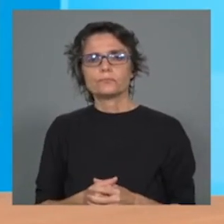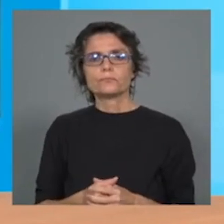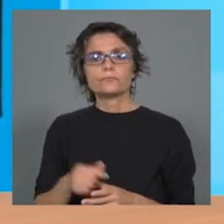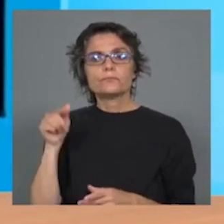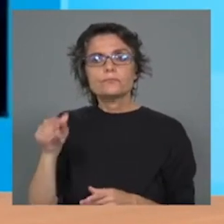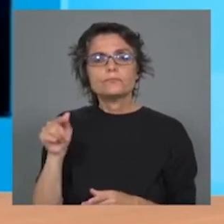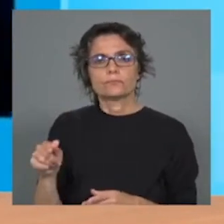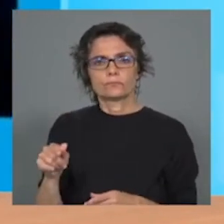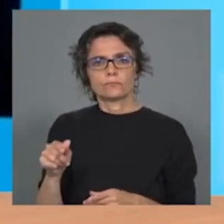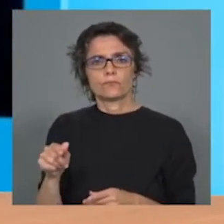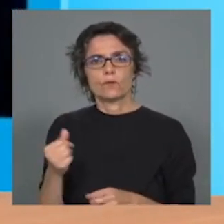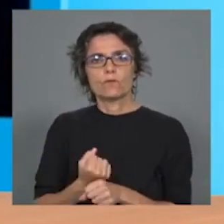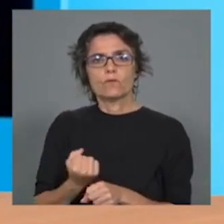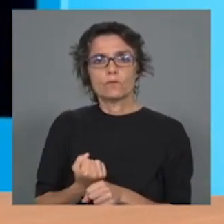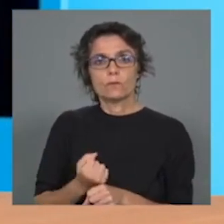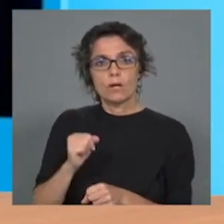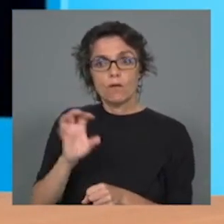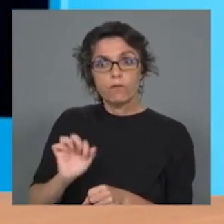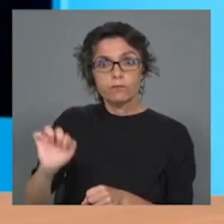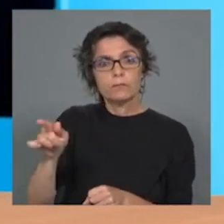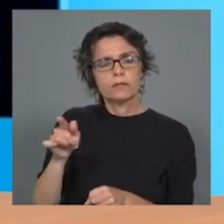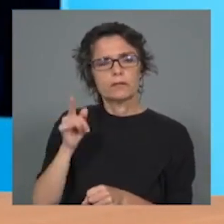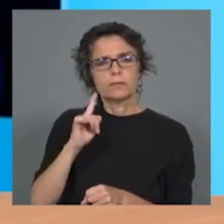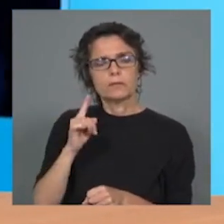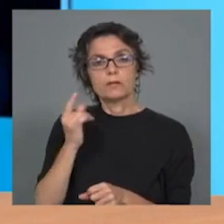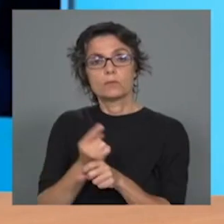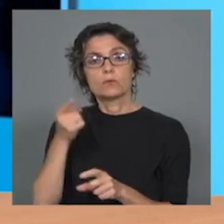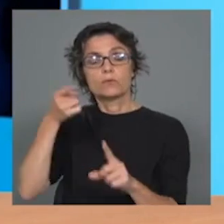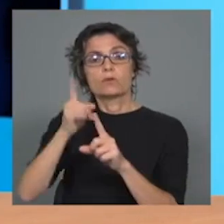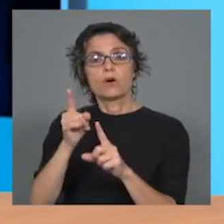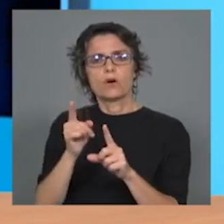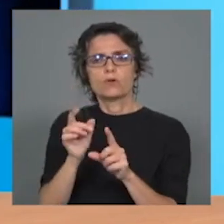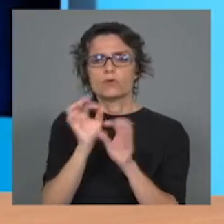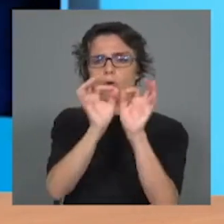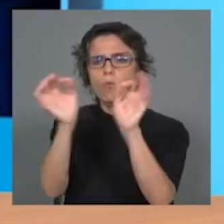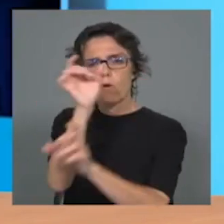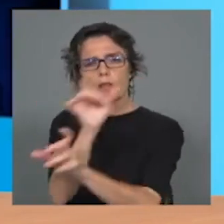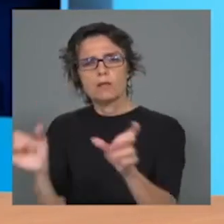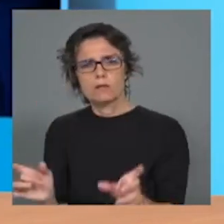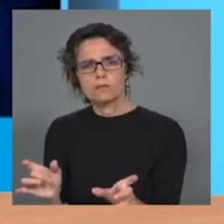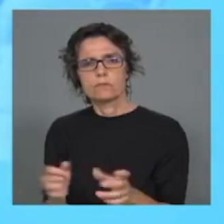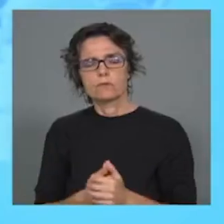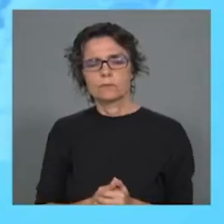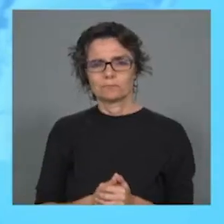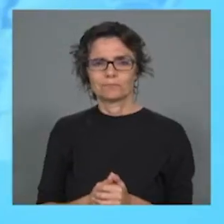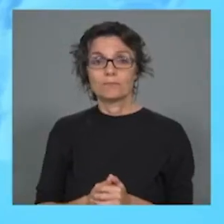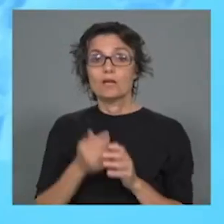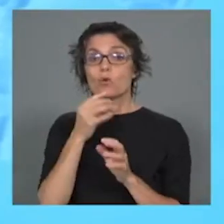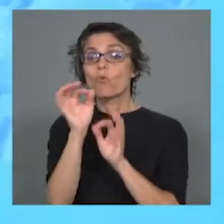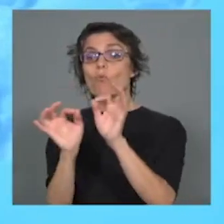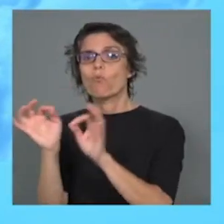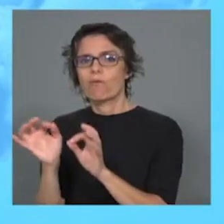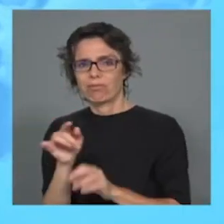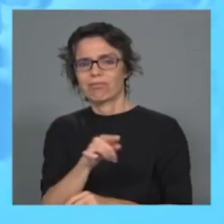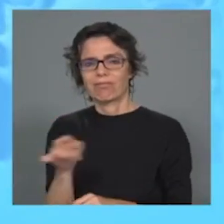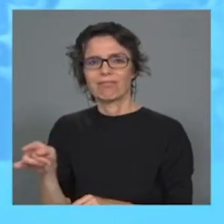de uma sociedade em que cuidamos uns dos outros. É uma sociedade do cuidado. Esta dimensão do cuidado era muito a sua marca. Aliás, existe